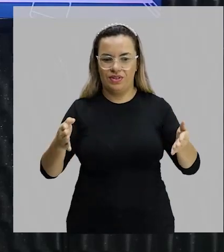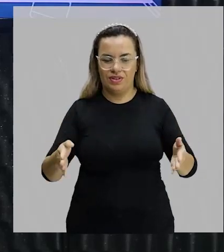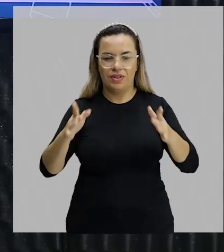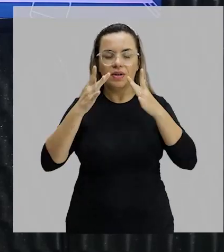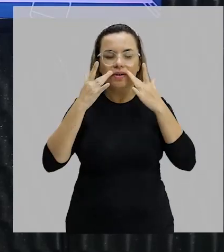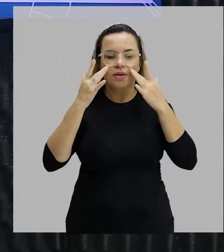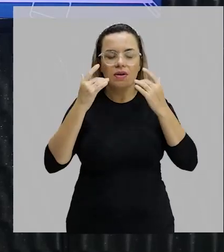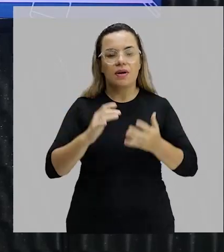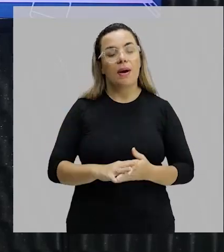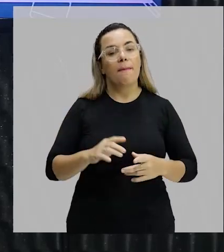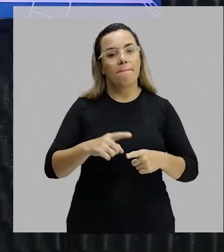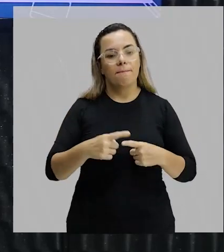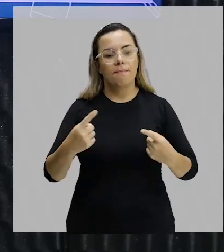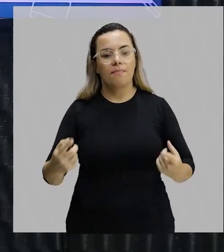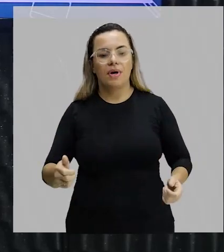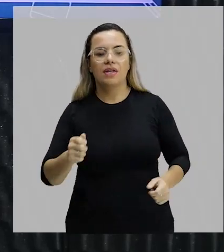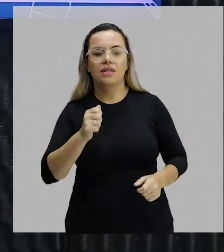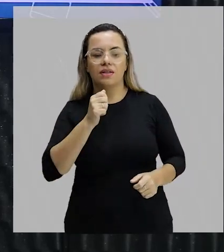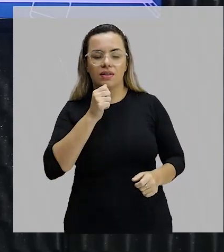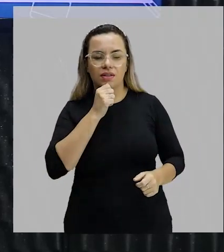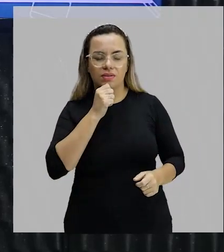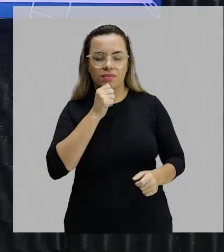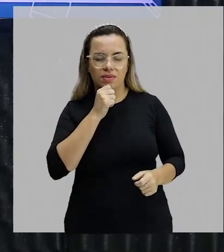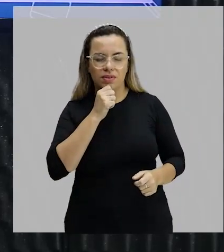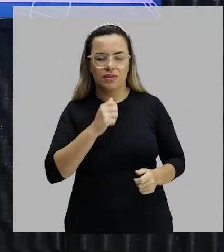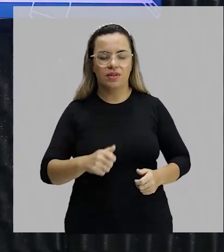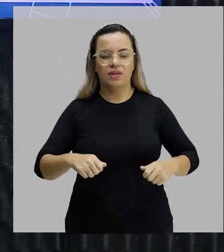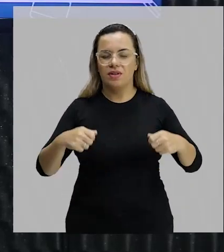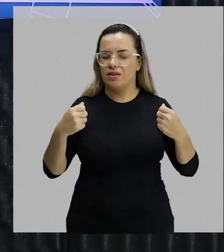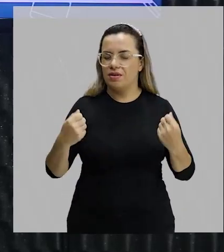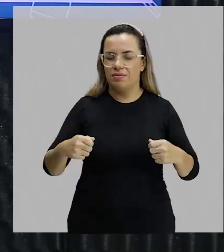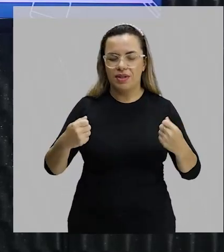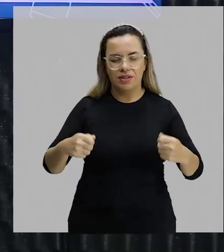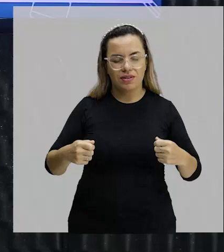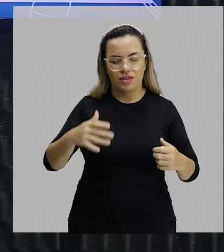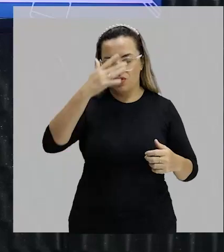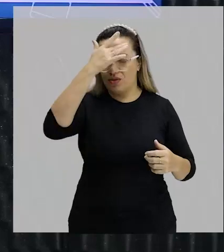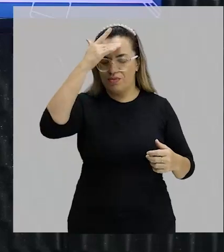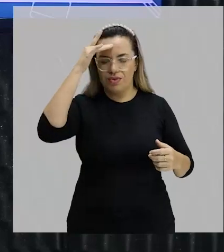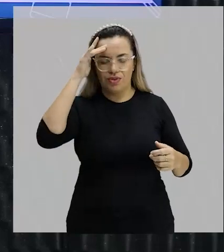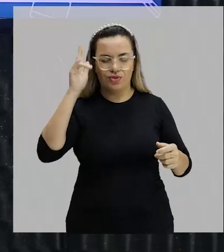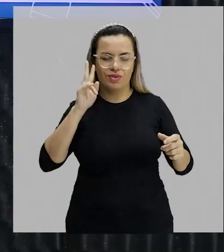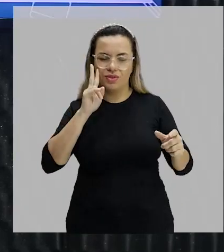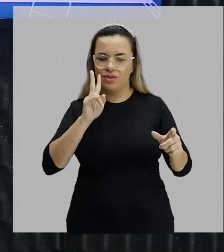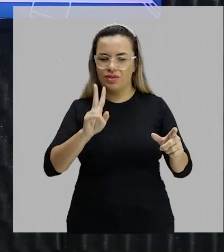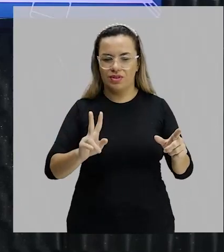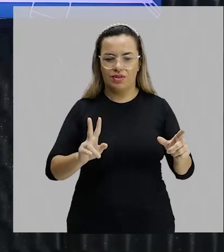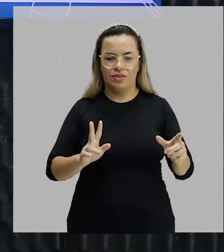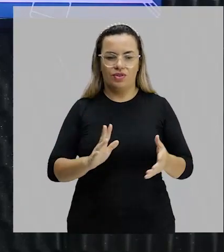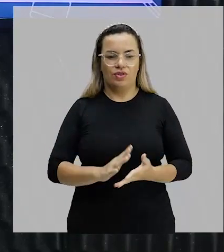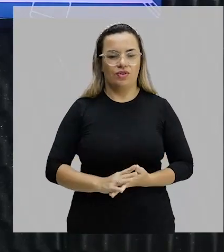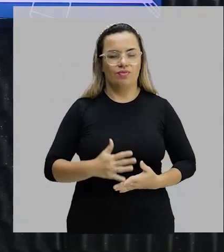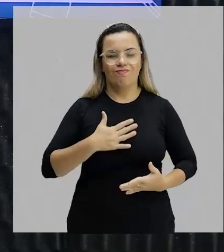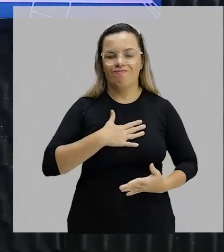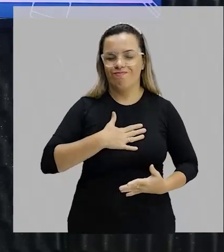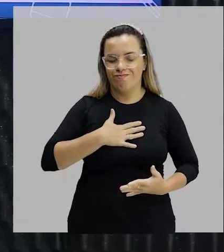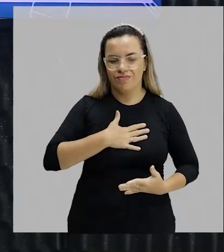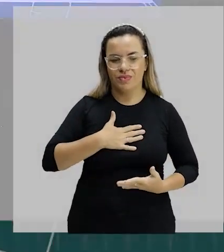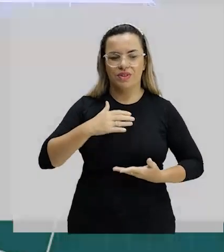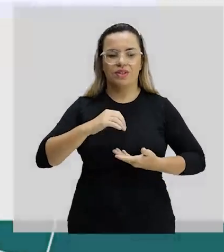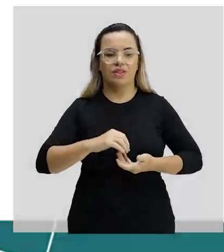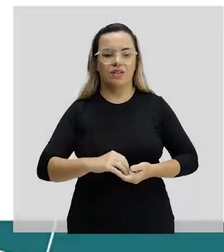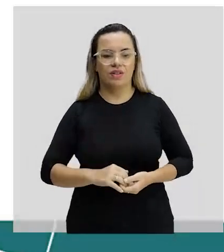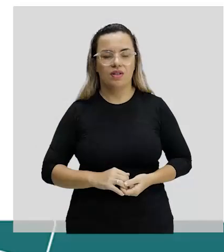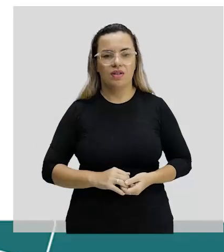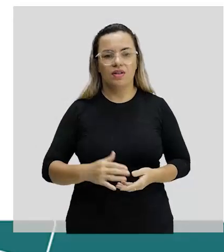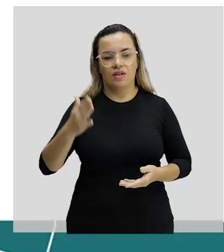assim que eu sou meio raiz, não muito raiz, a gente precisa da plateia para sentir o teatro. Então, para que a gente consiga entender, hoje a gente vai falar sobre esses